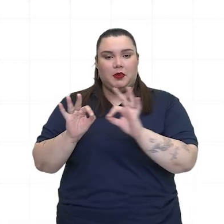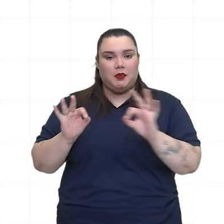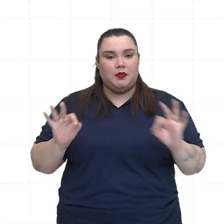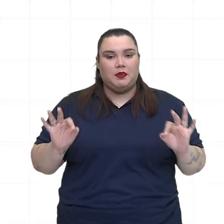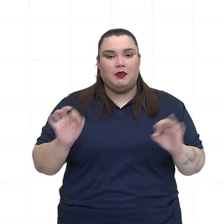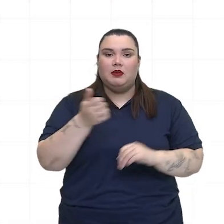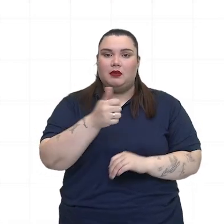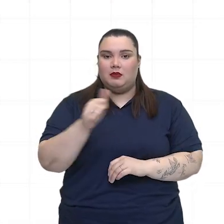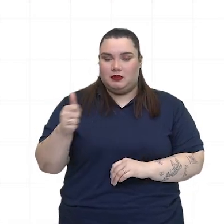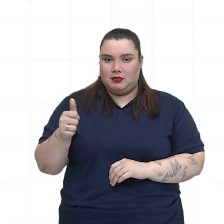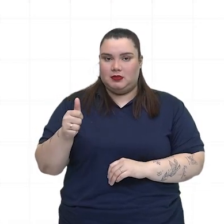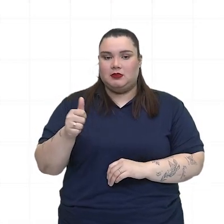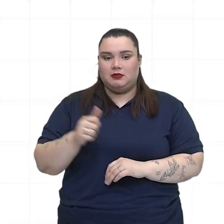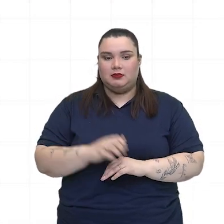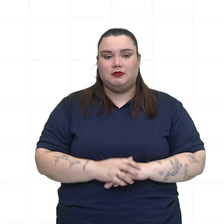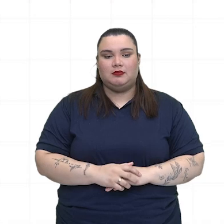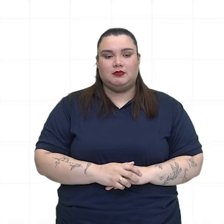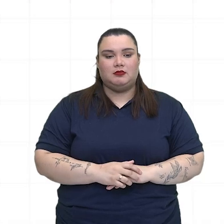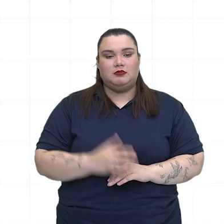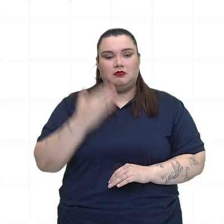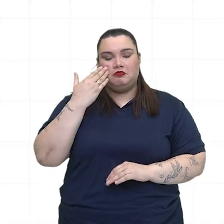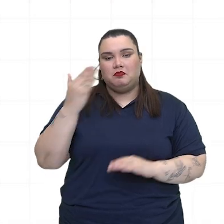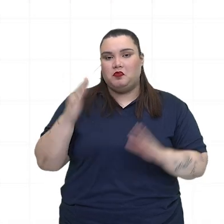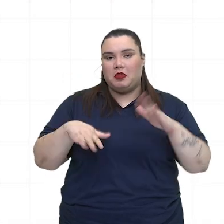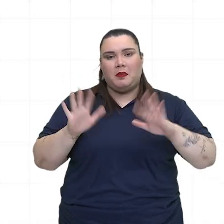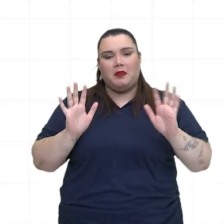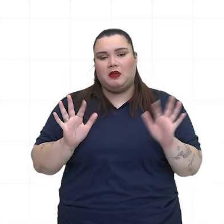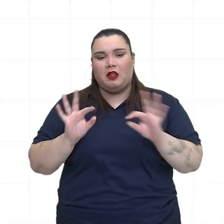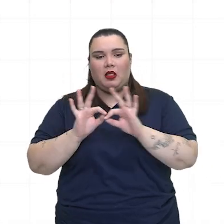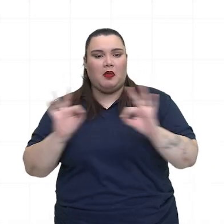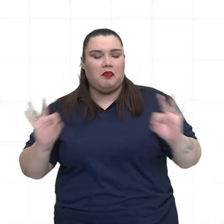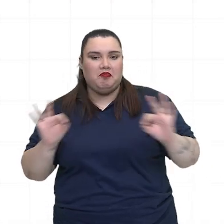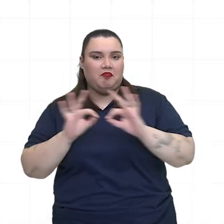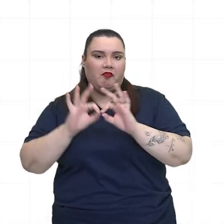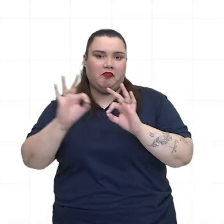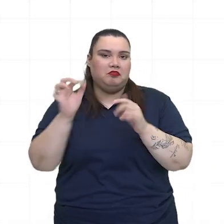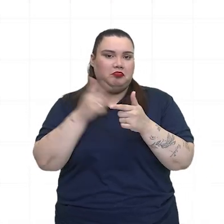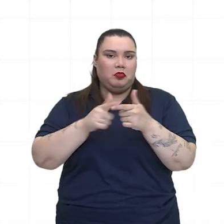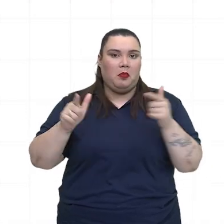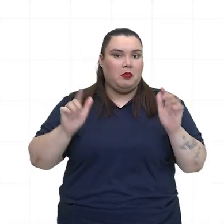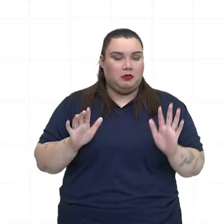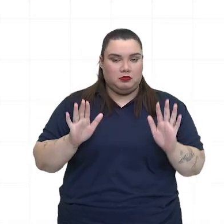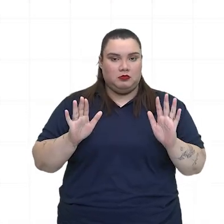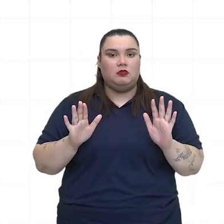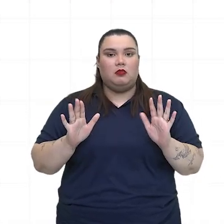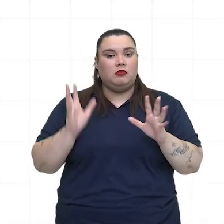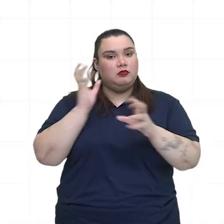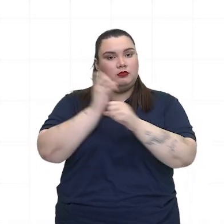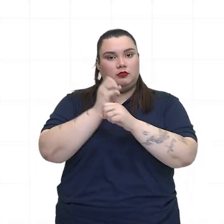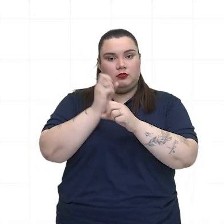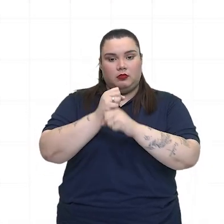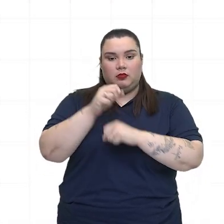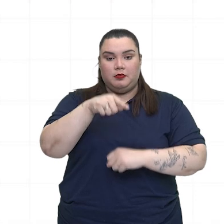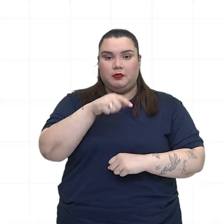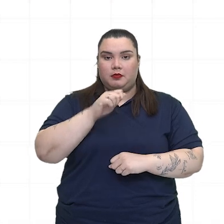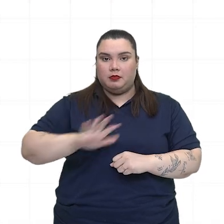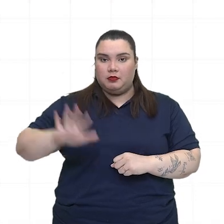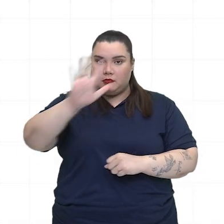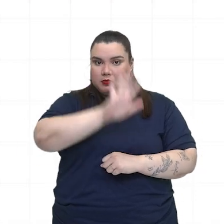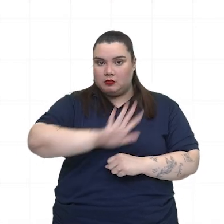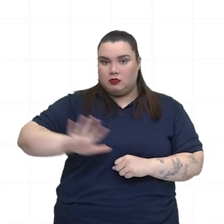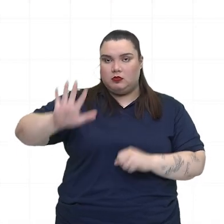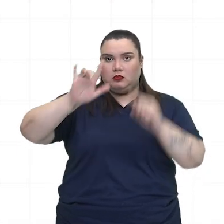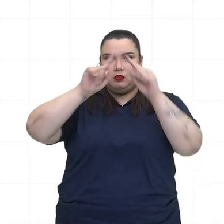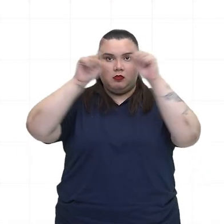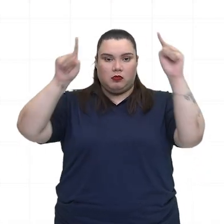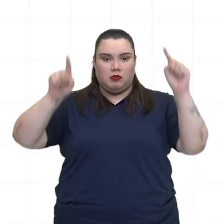11. Muito bem. Independente de ser largura ou comprimento, né? Como se trata de um retângulo, para calcular aqui a área, nós,